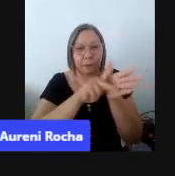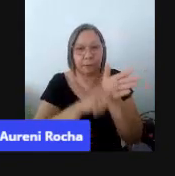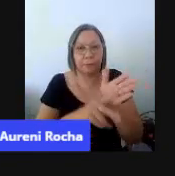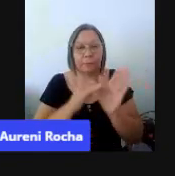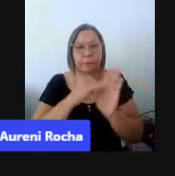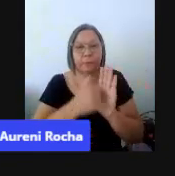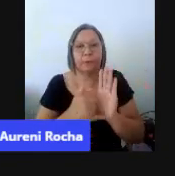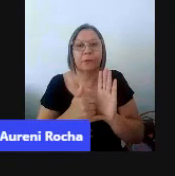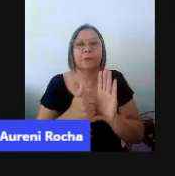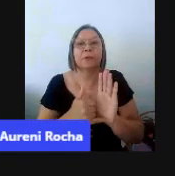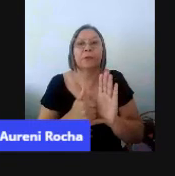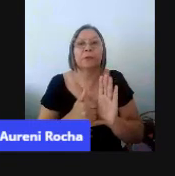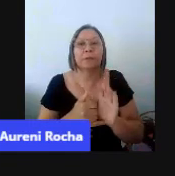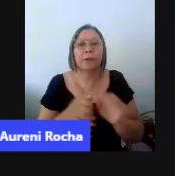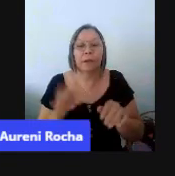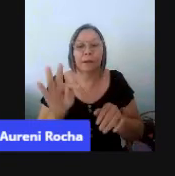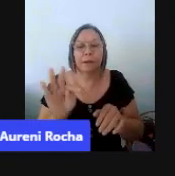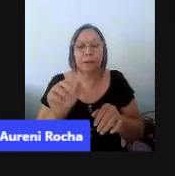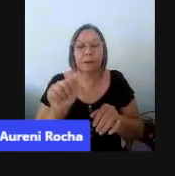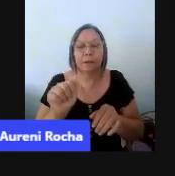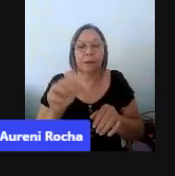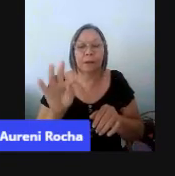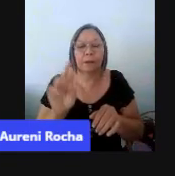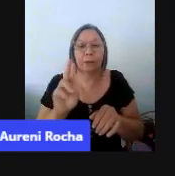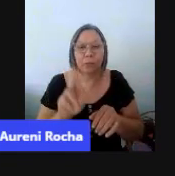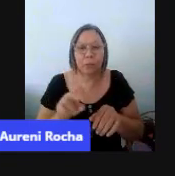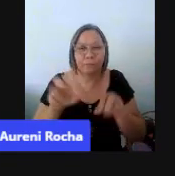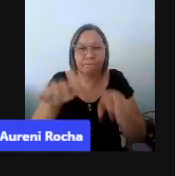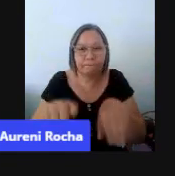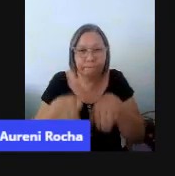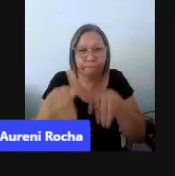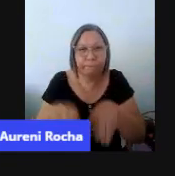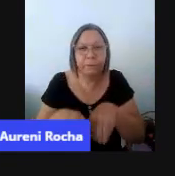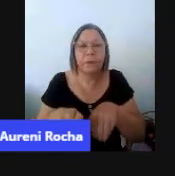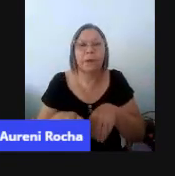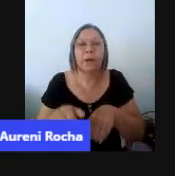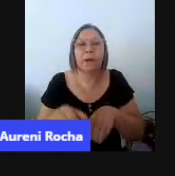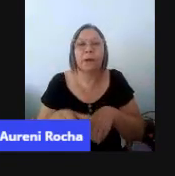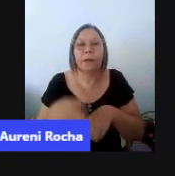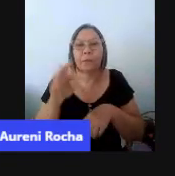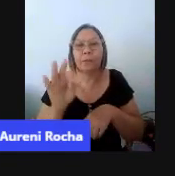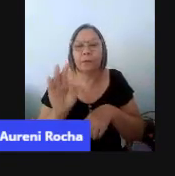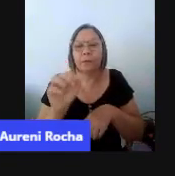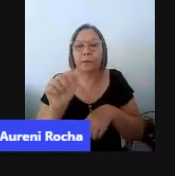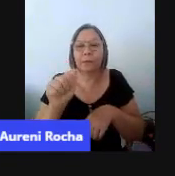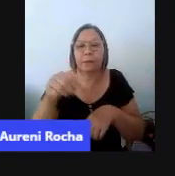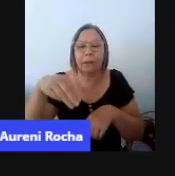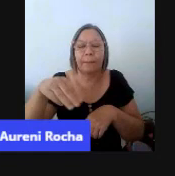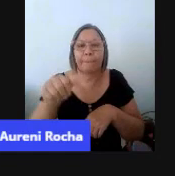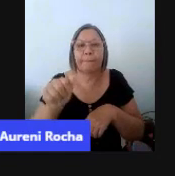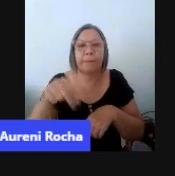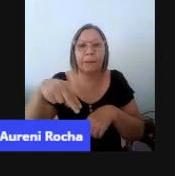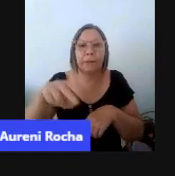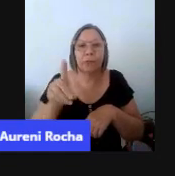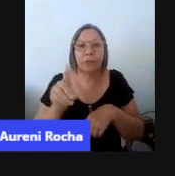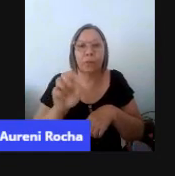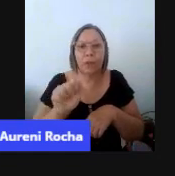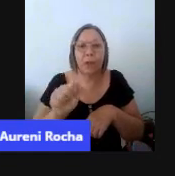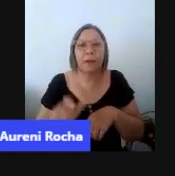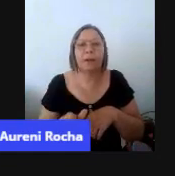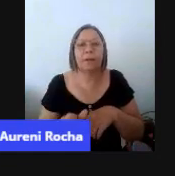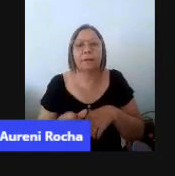com o Dr. Arnaud Debier, que fez um vídeo específico para essa formação de hoje.